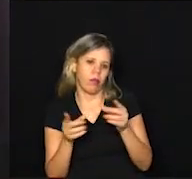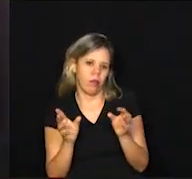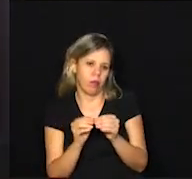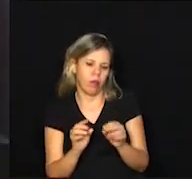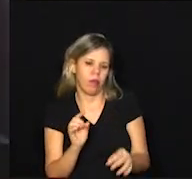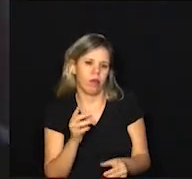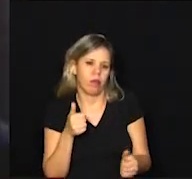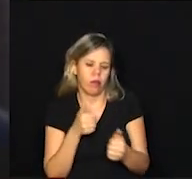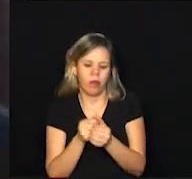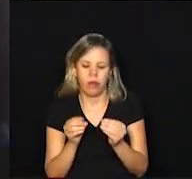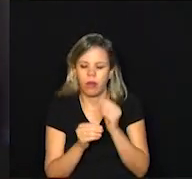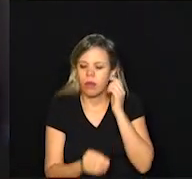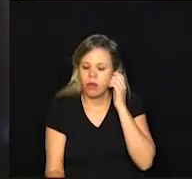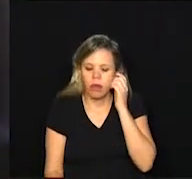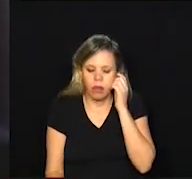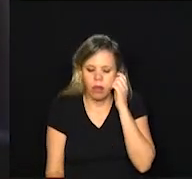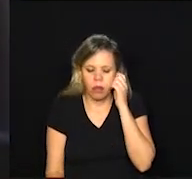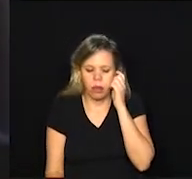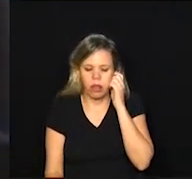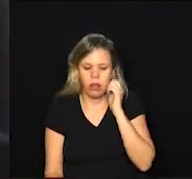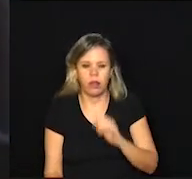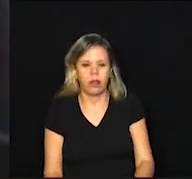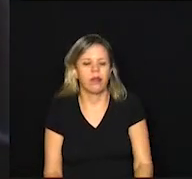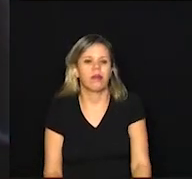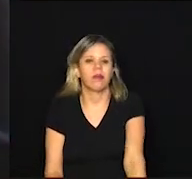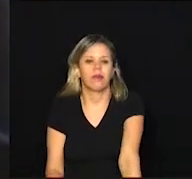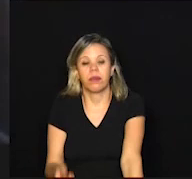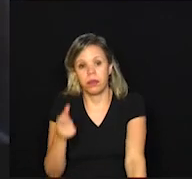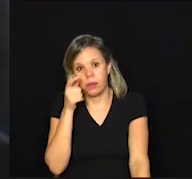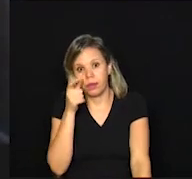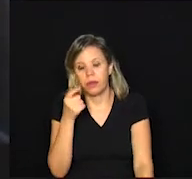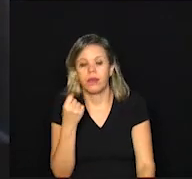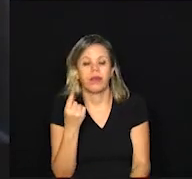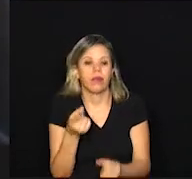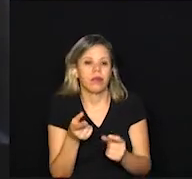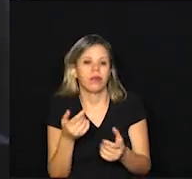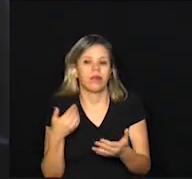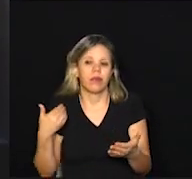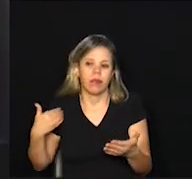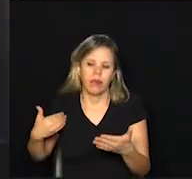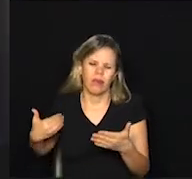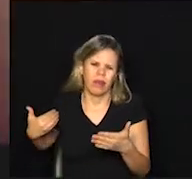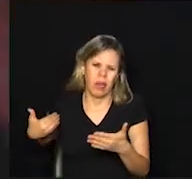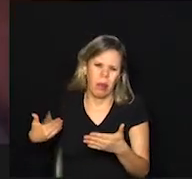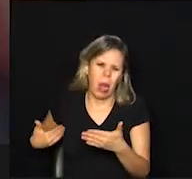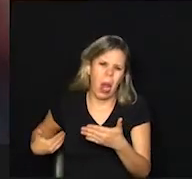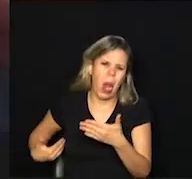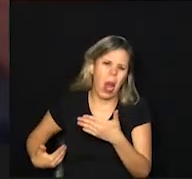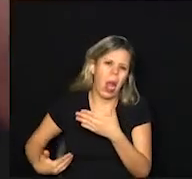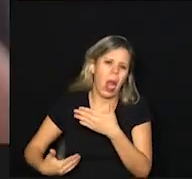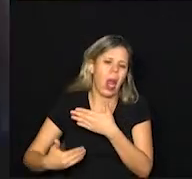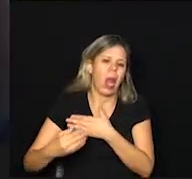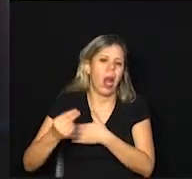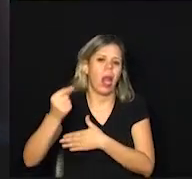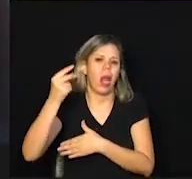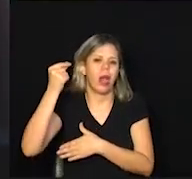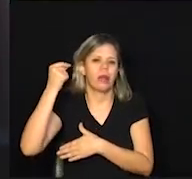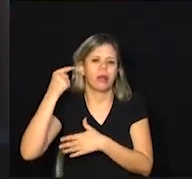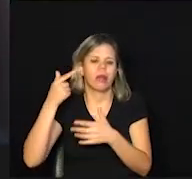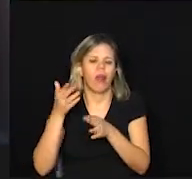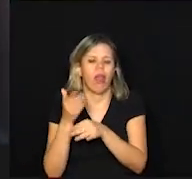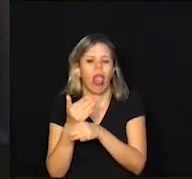considerações breve né quer dizer a gente tem visto aí que não é de agora já vem de um bom tempo o